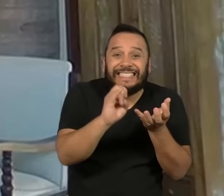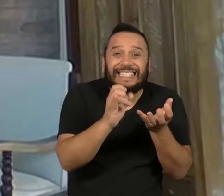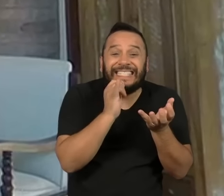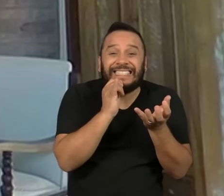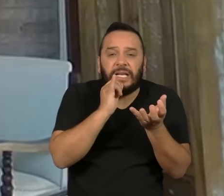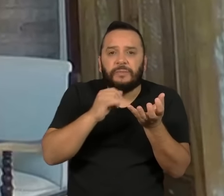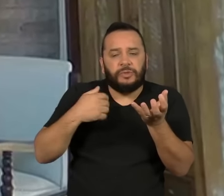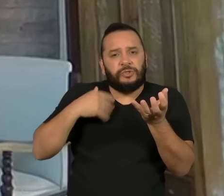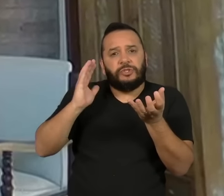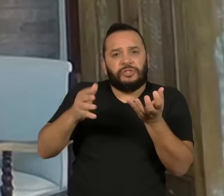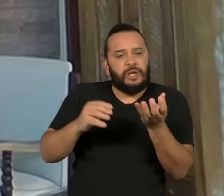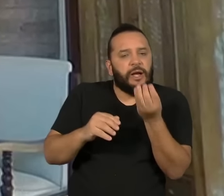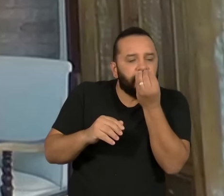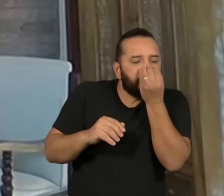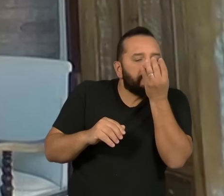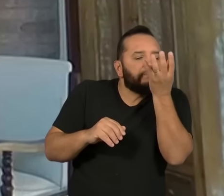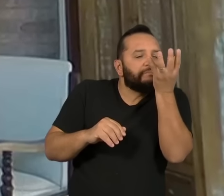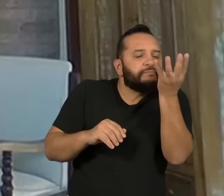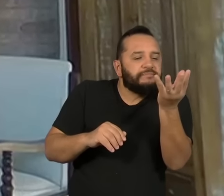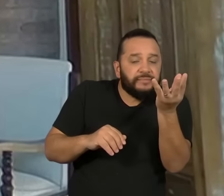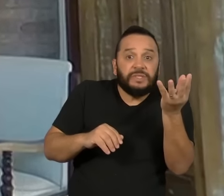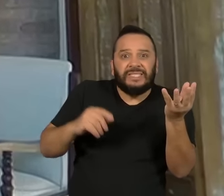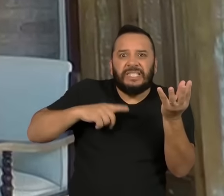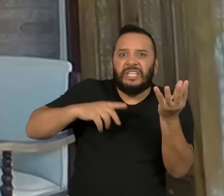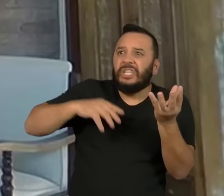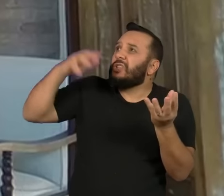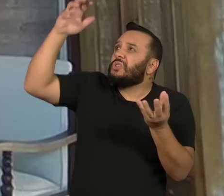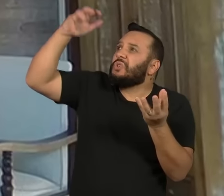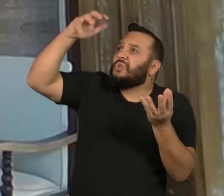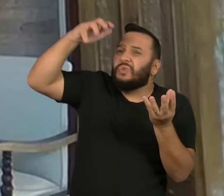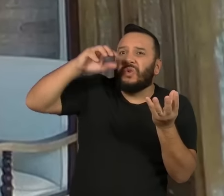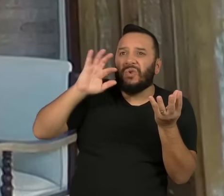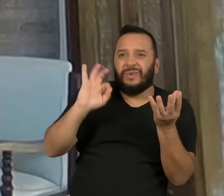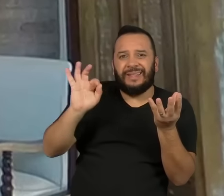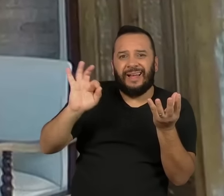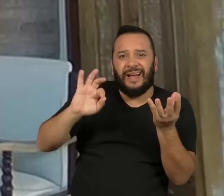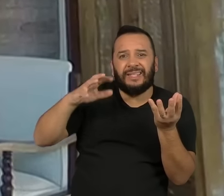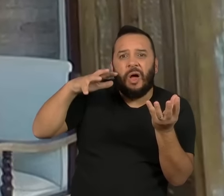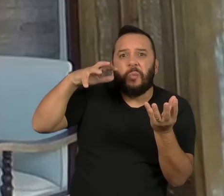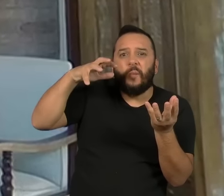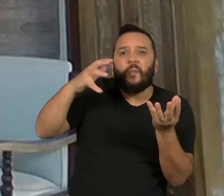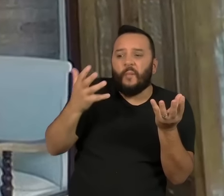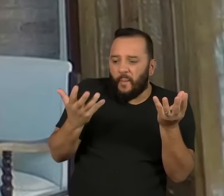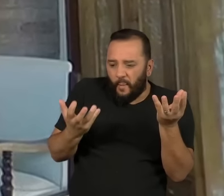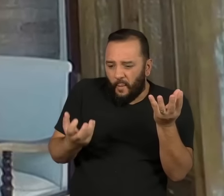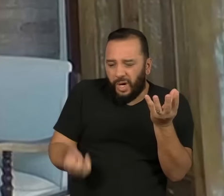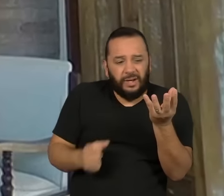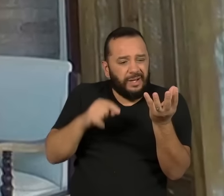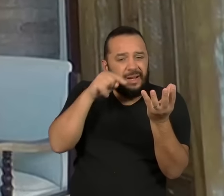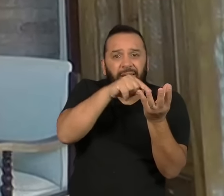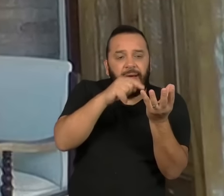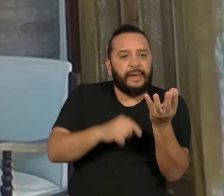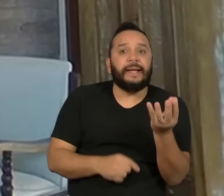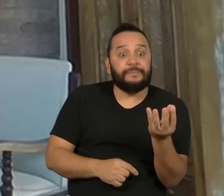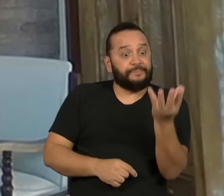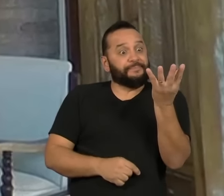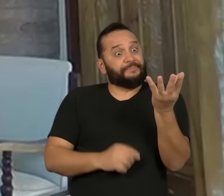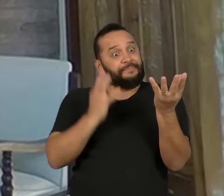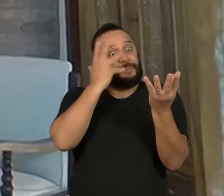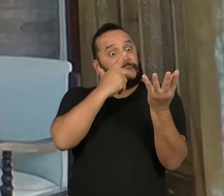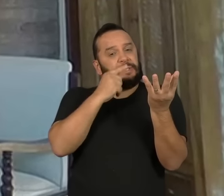essas chuvas, né, são reduzidas, quando a gente tem um cenário de seca extrema, a planta não